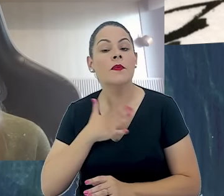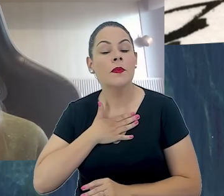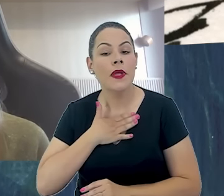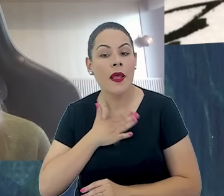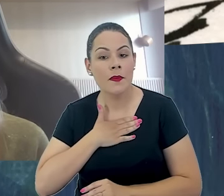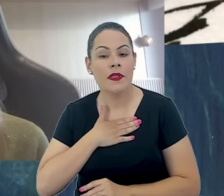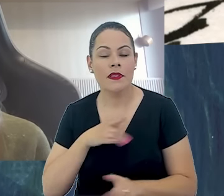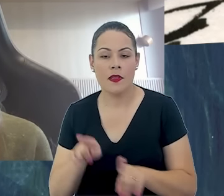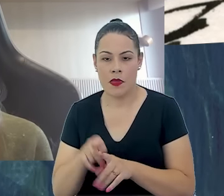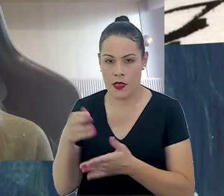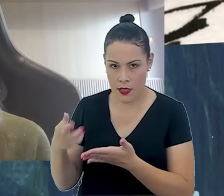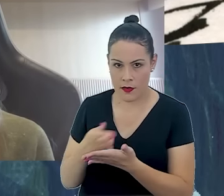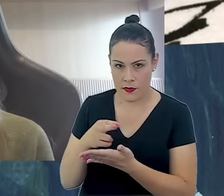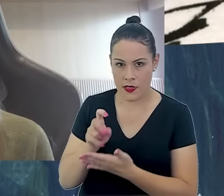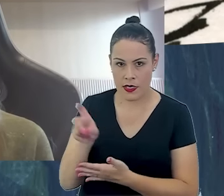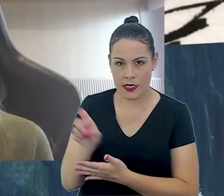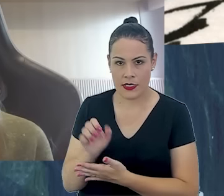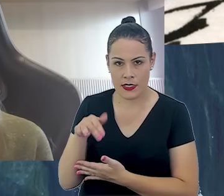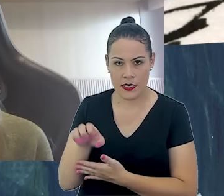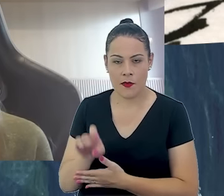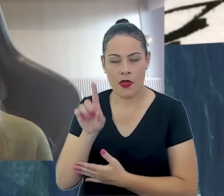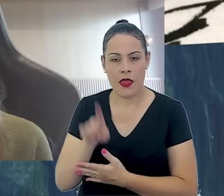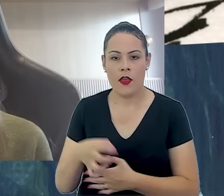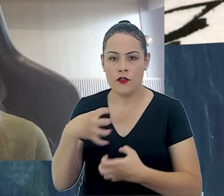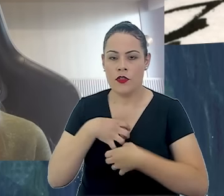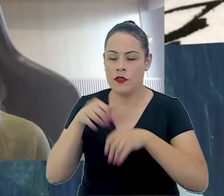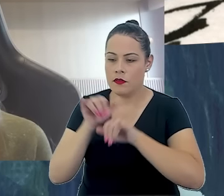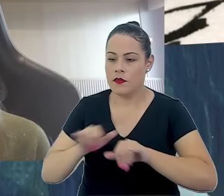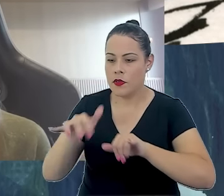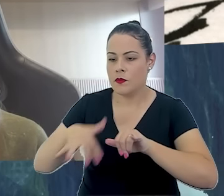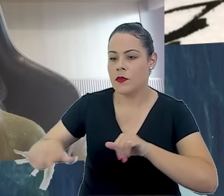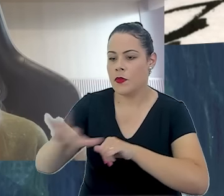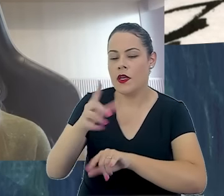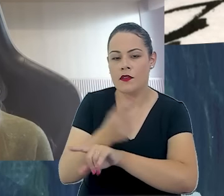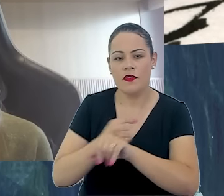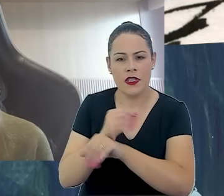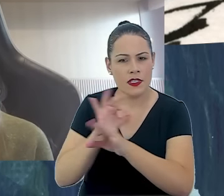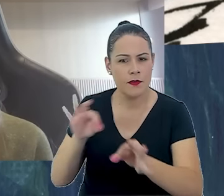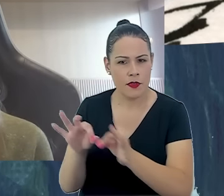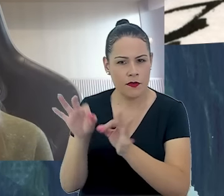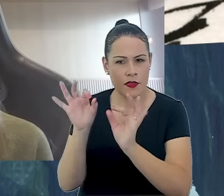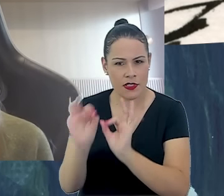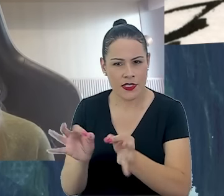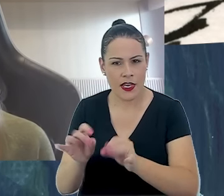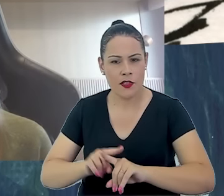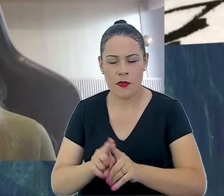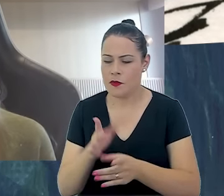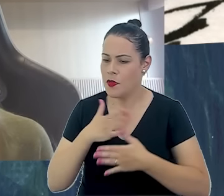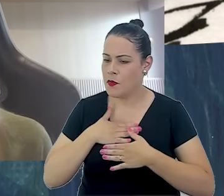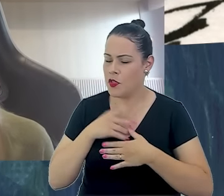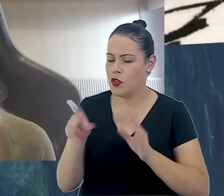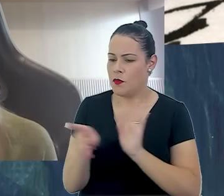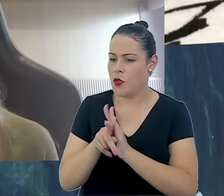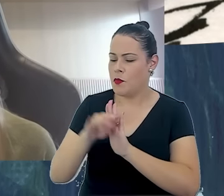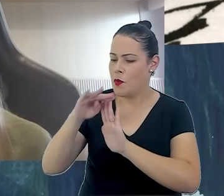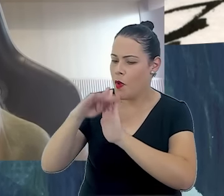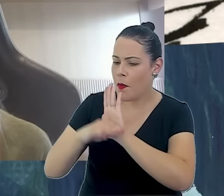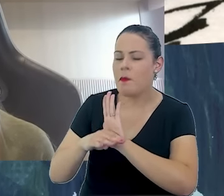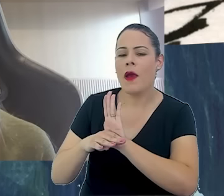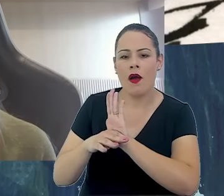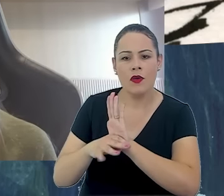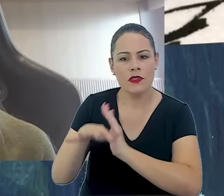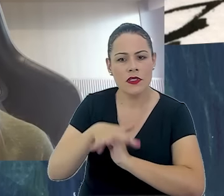mim, e a Exame, né, é um veículo do mercado financeiro, especialmente, para mim é uma pauta do